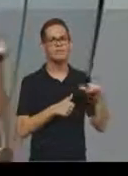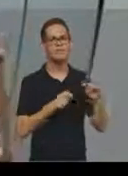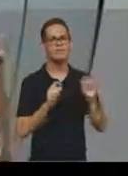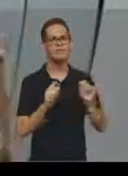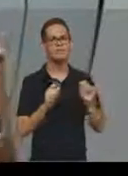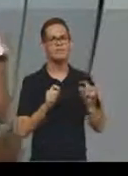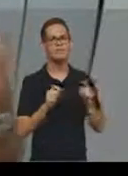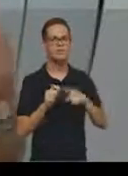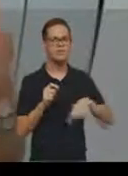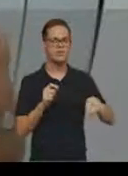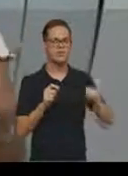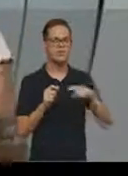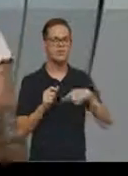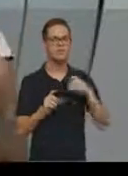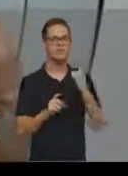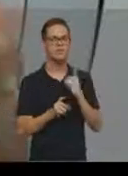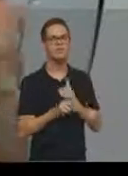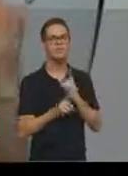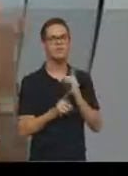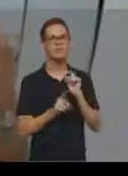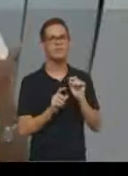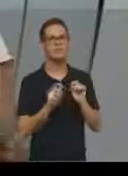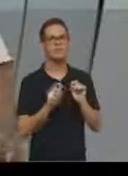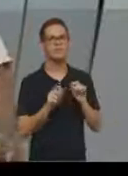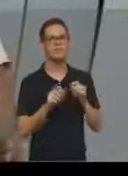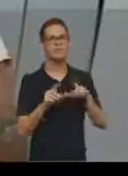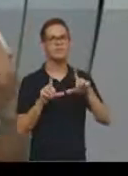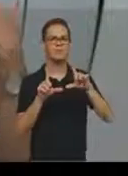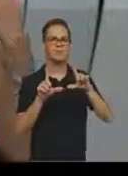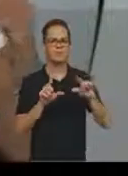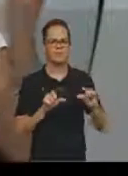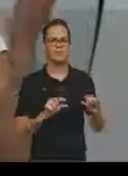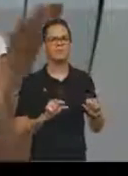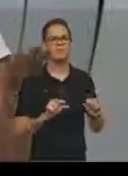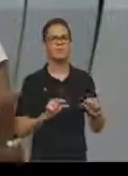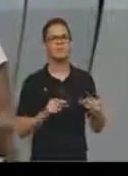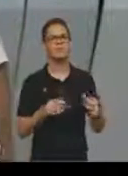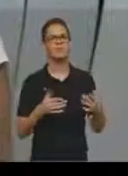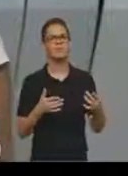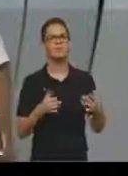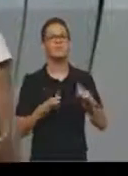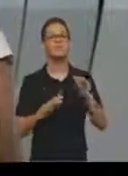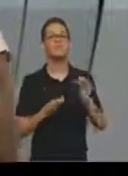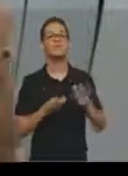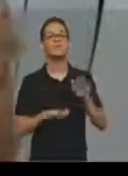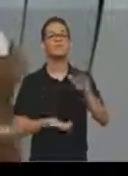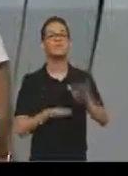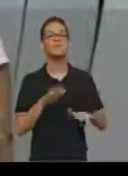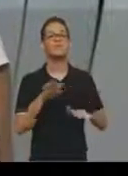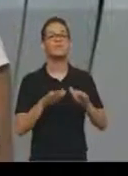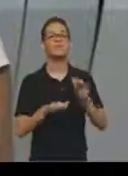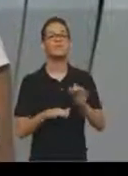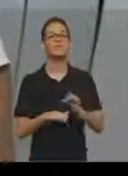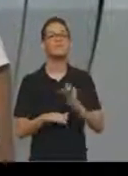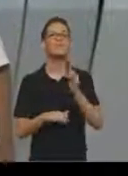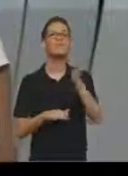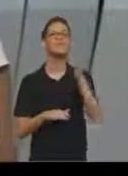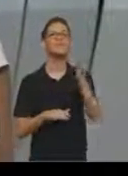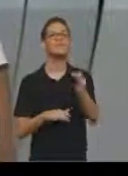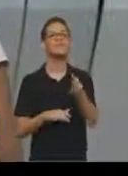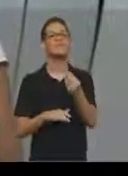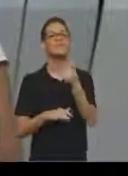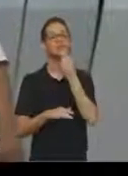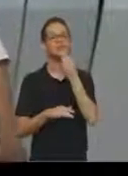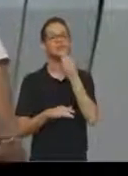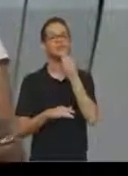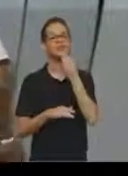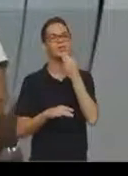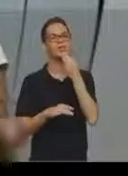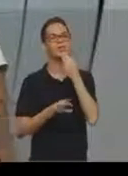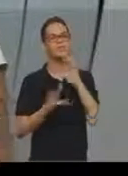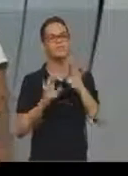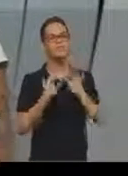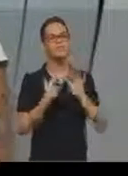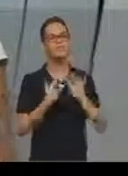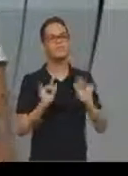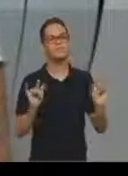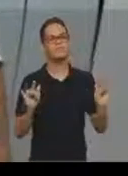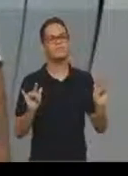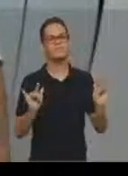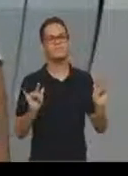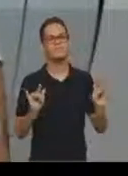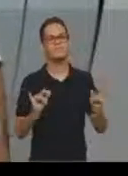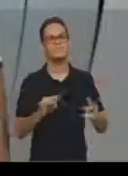podemos tomar para que elas sejam diminuídas, quiçá, né, futuramente é o desejo de todos que elas sejam, né,